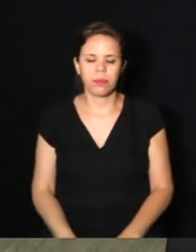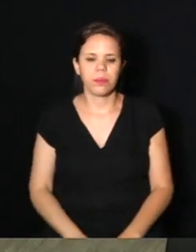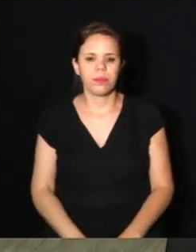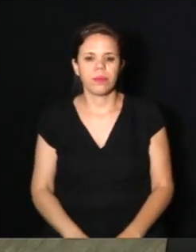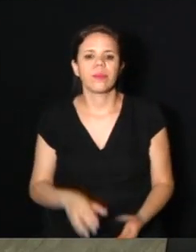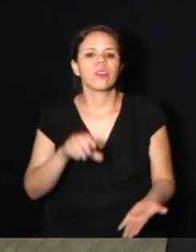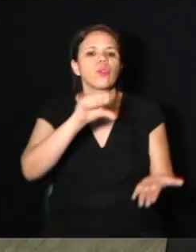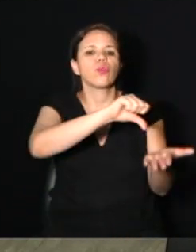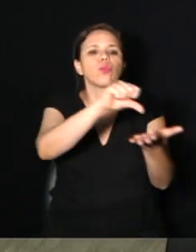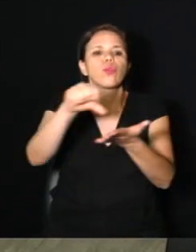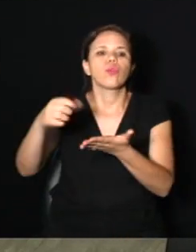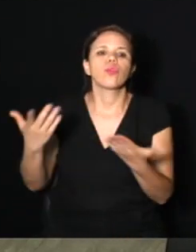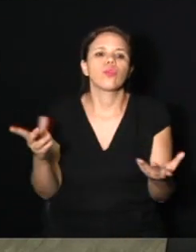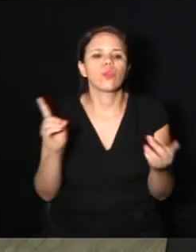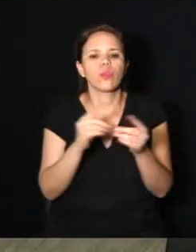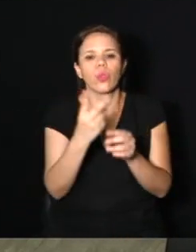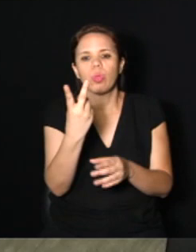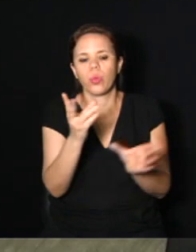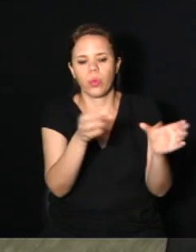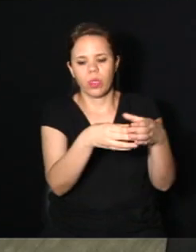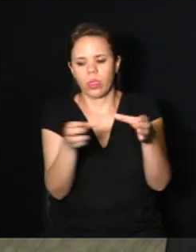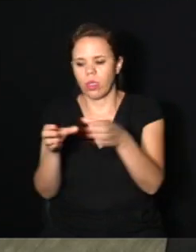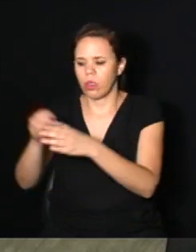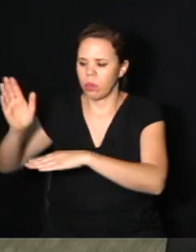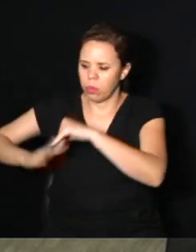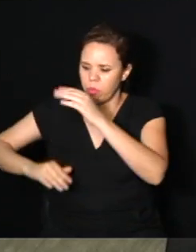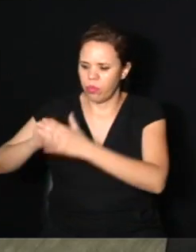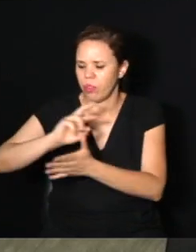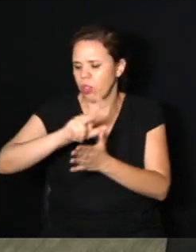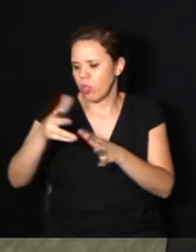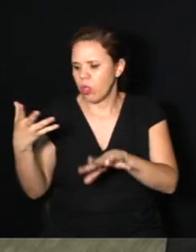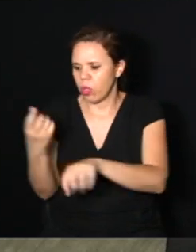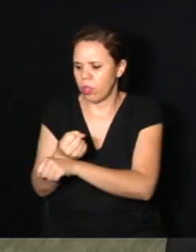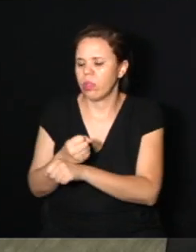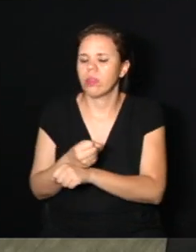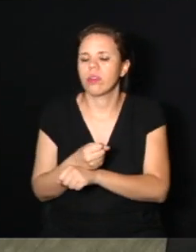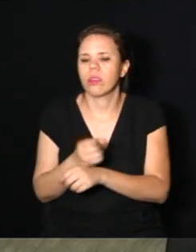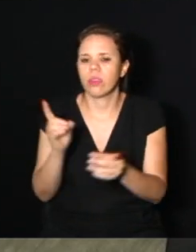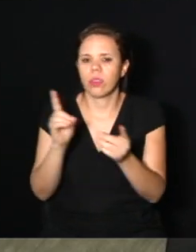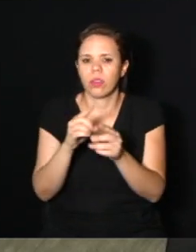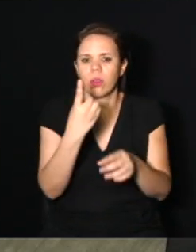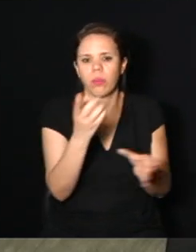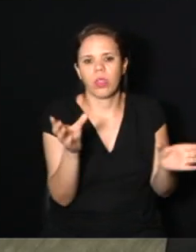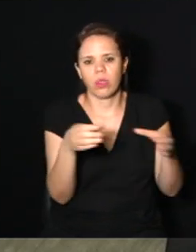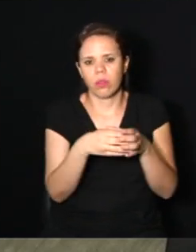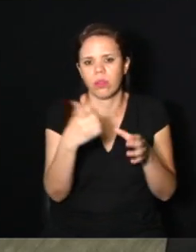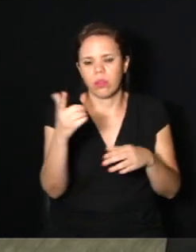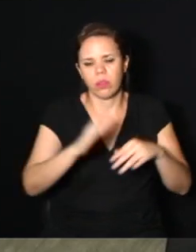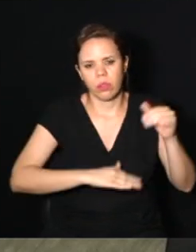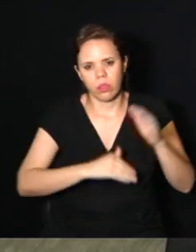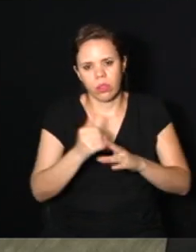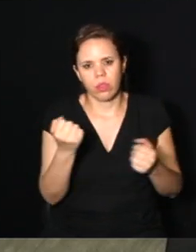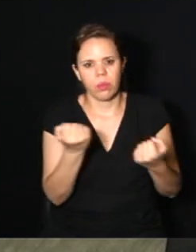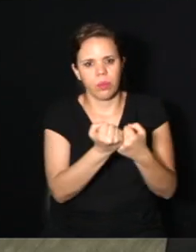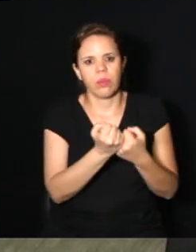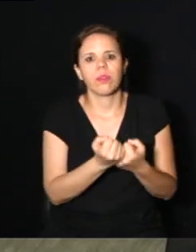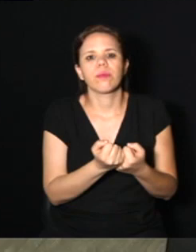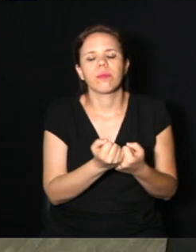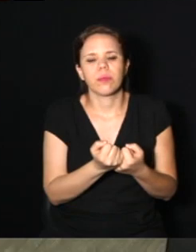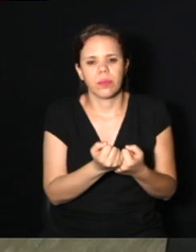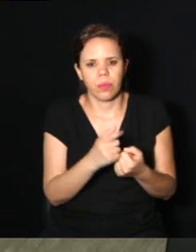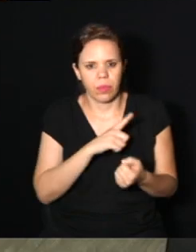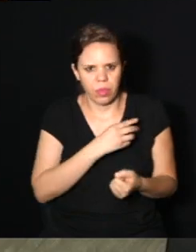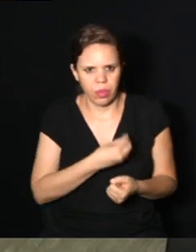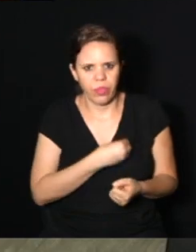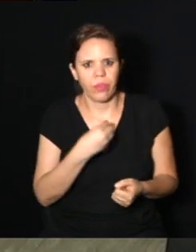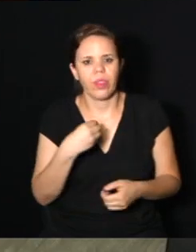que compõe 2 equipes multiprofissionais de atenção domiciliar e uma equipe multiprofissional de apoio, está vivendo